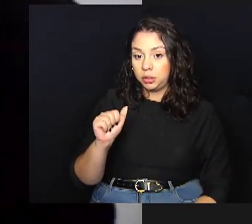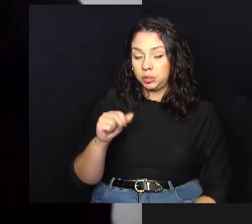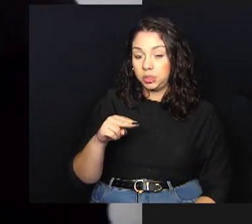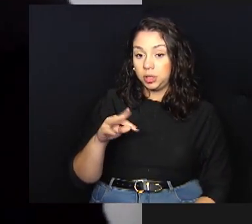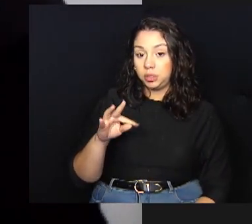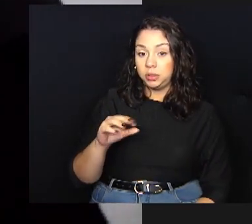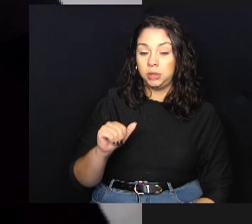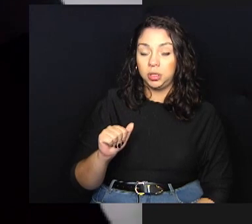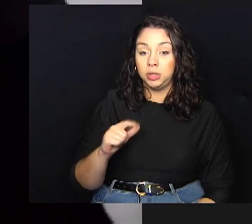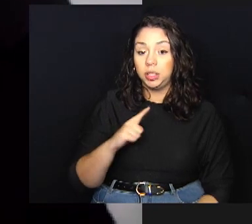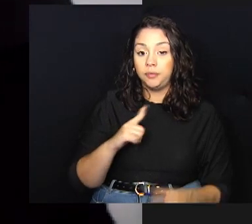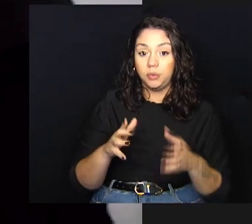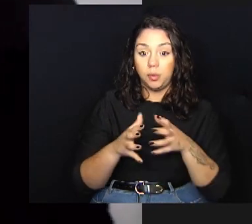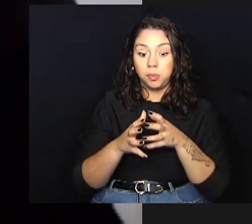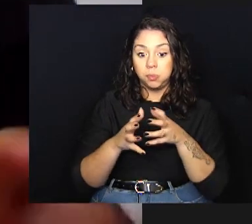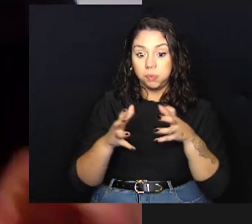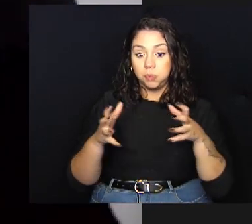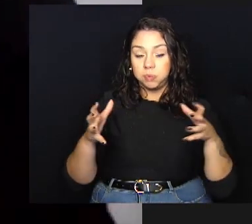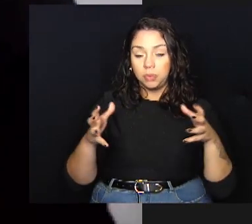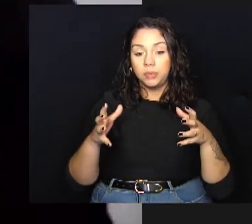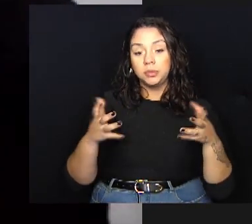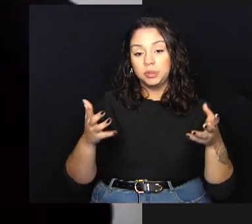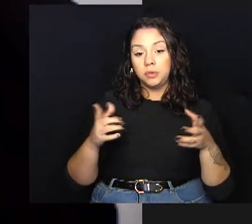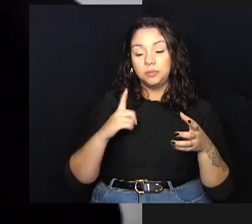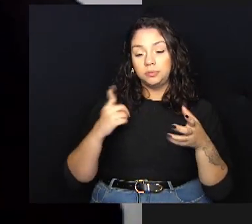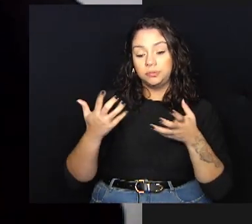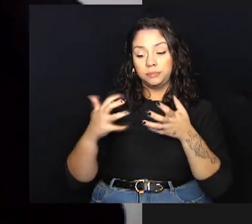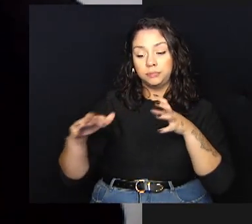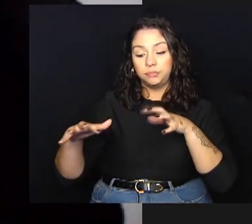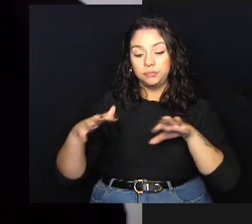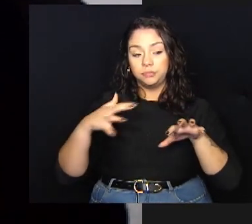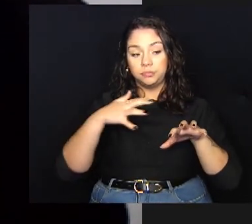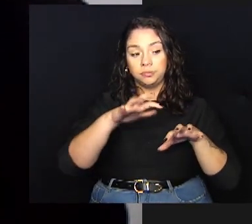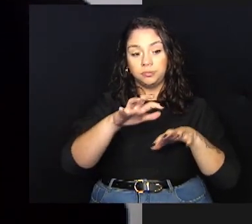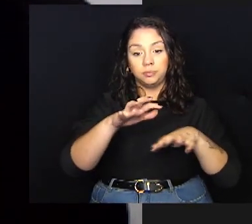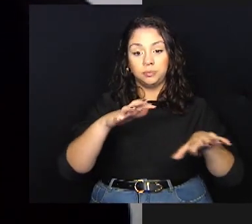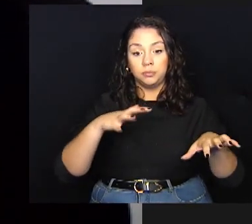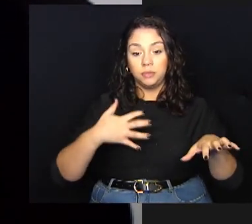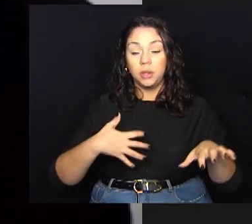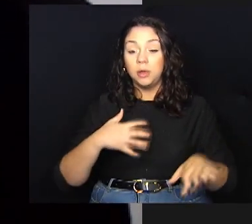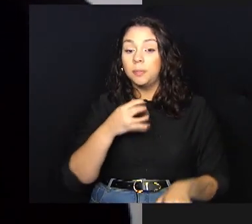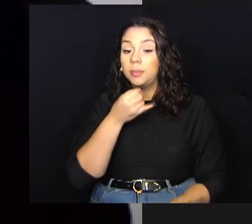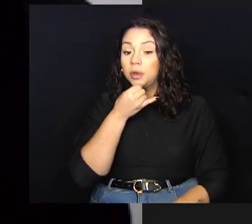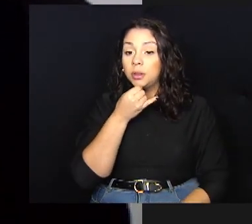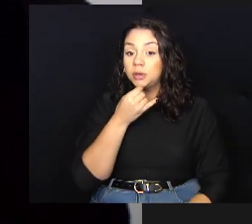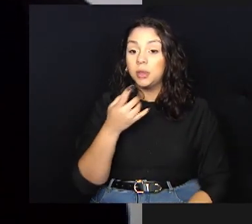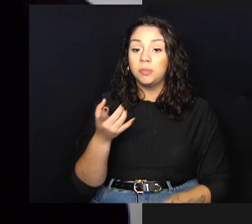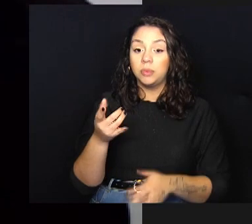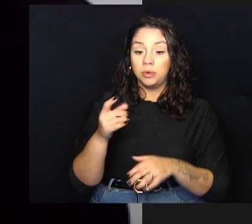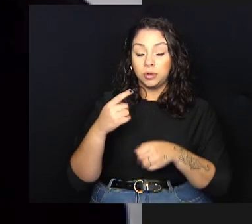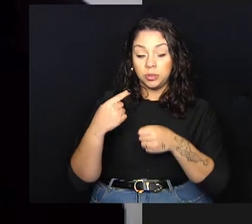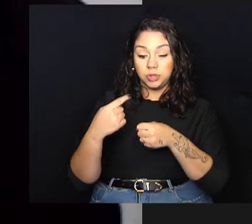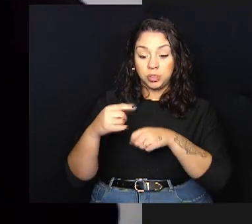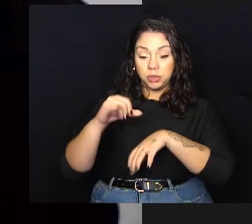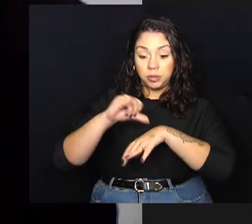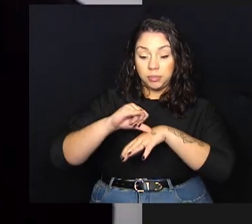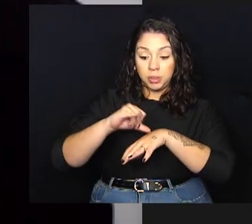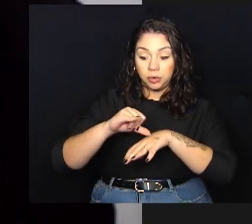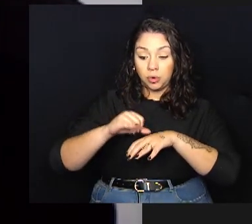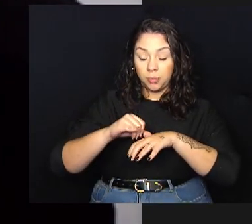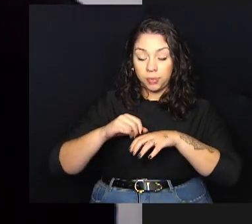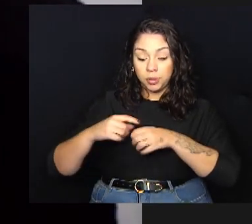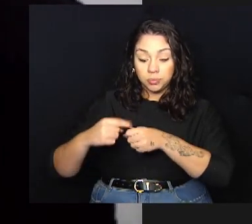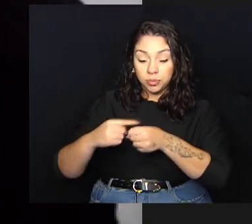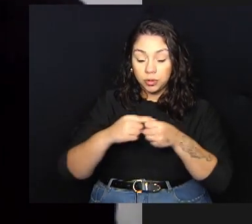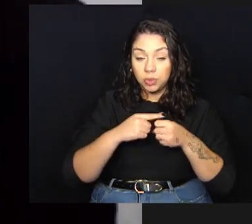Então eu acho que essa redistribuição quando a gente pensa no caso das metrópoles como se